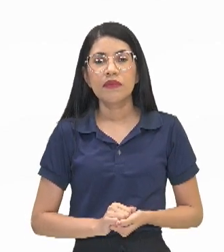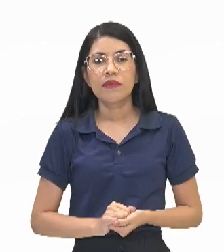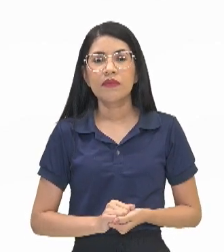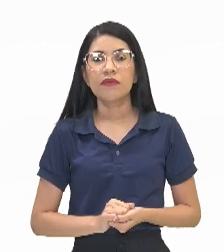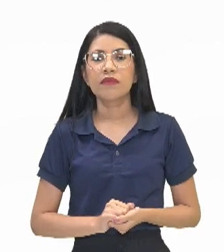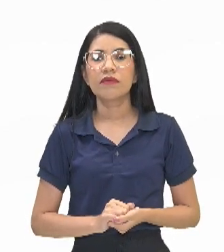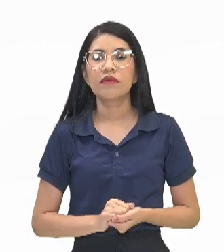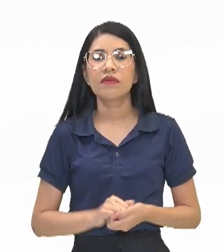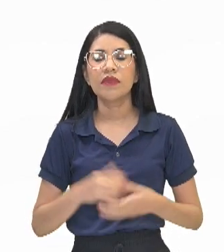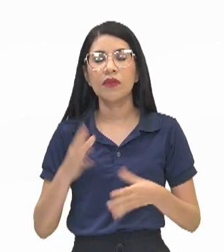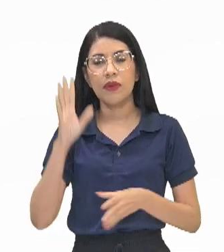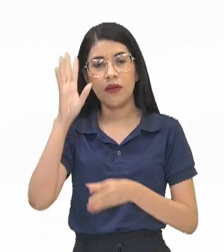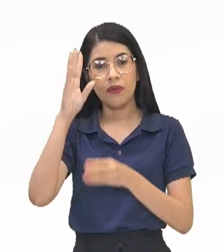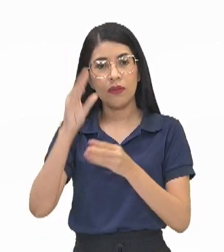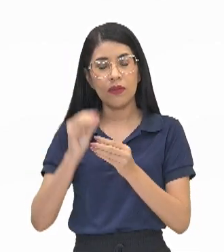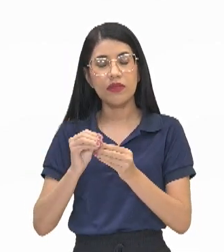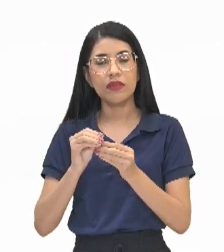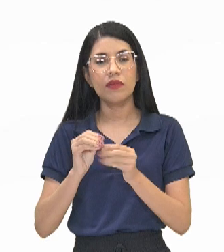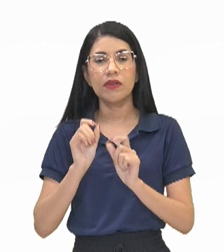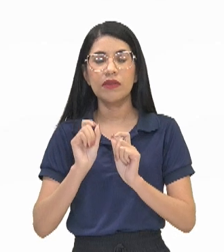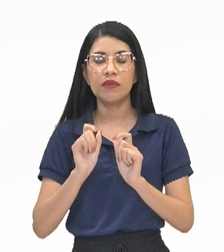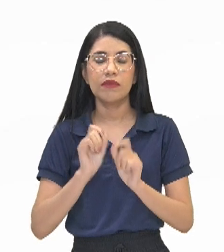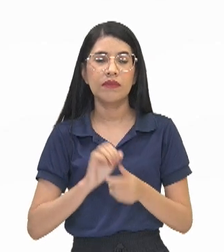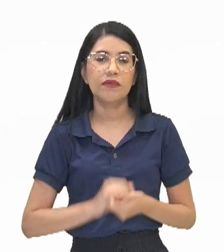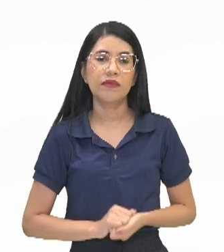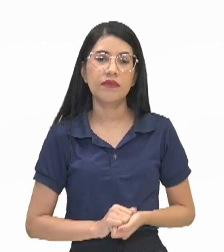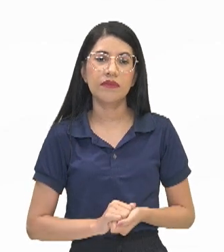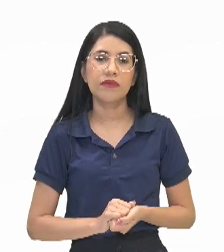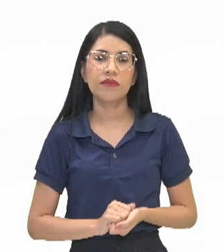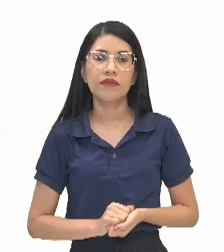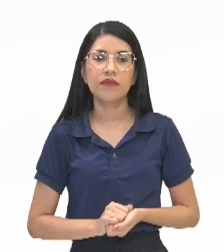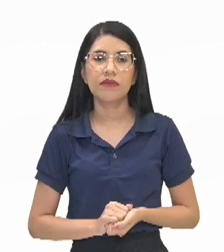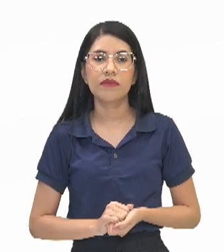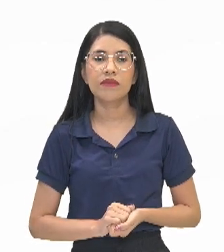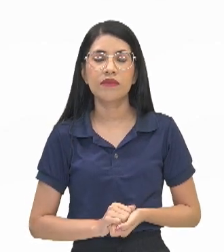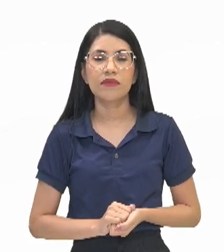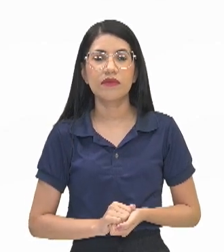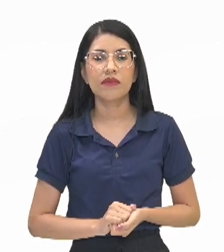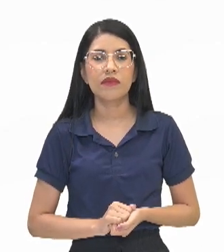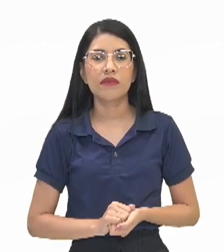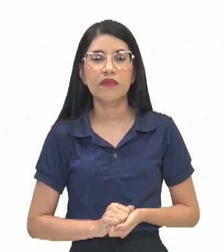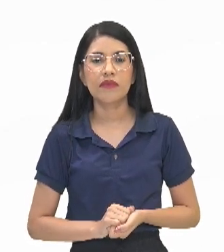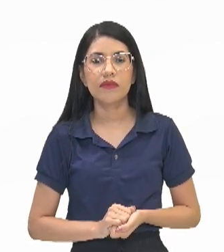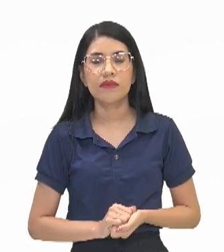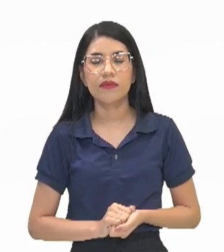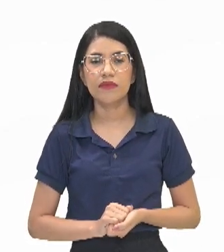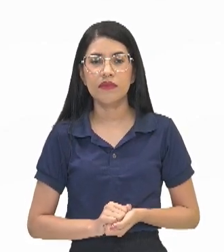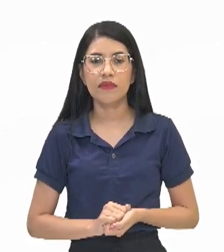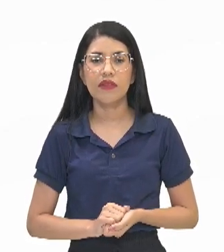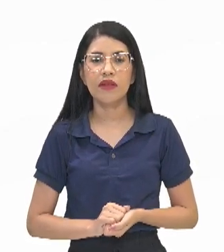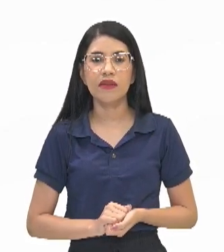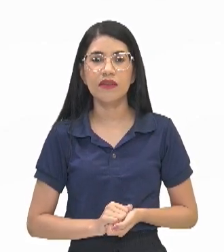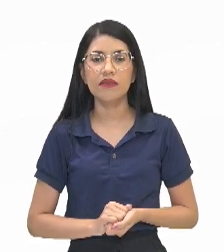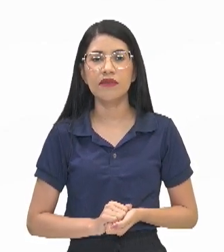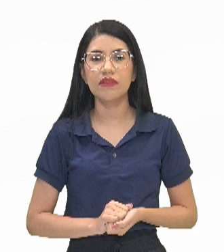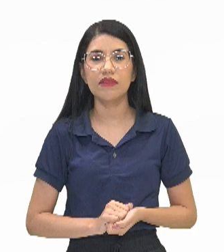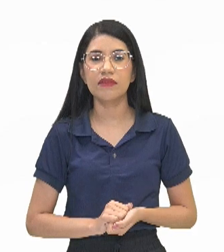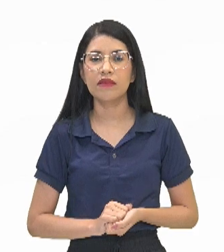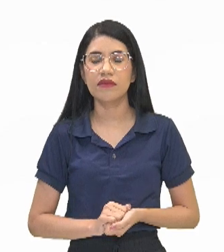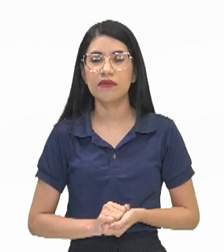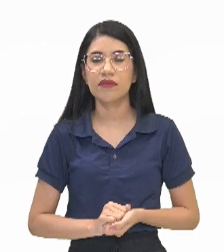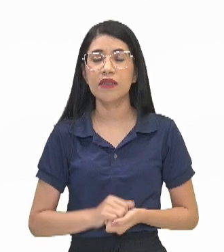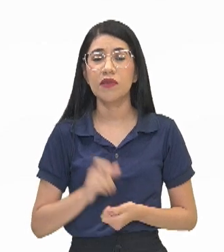conclusão. E aqui, eu vou mostrar para vocês aqui duas palavrinhas aqui que se juntaram e que